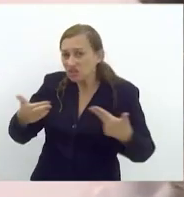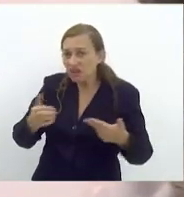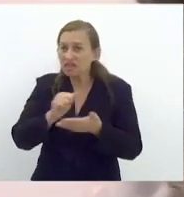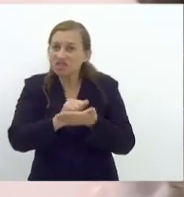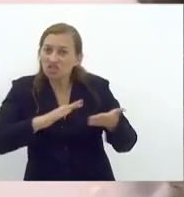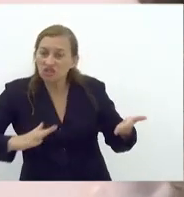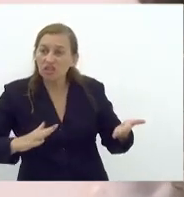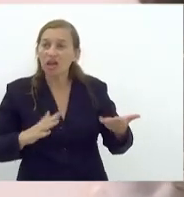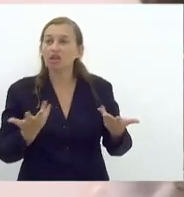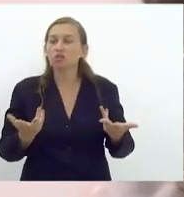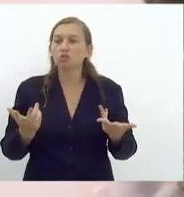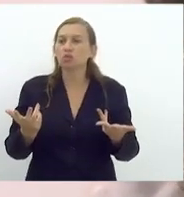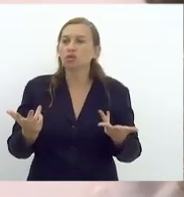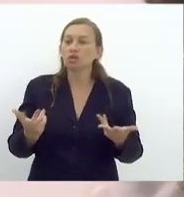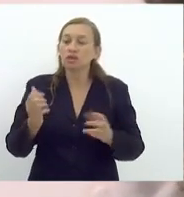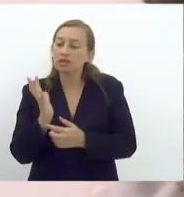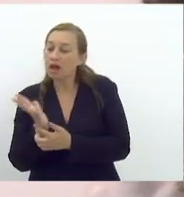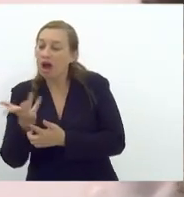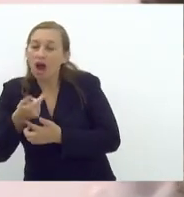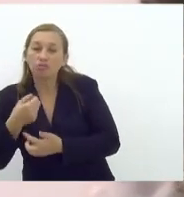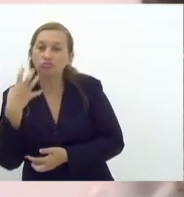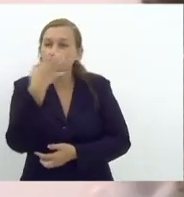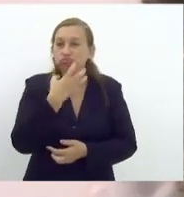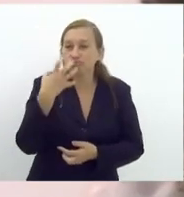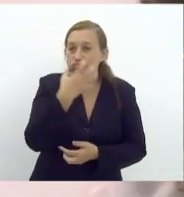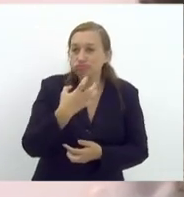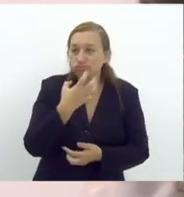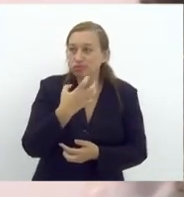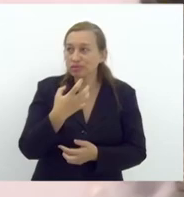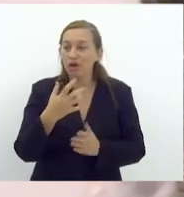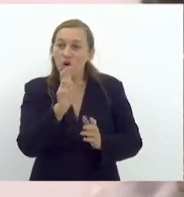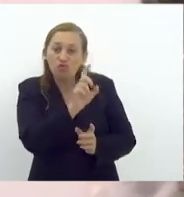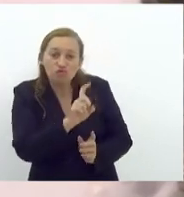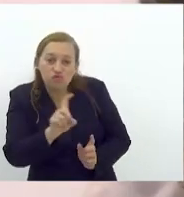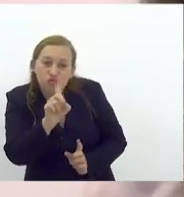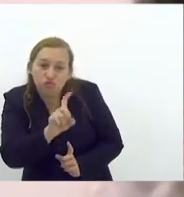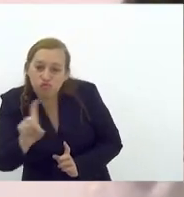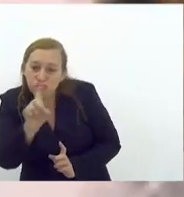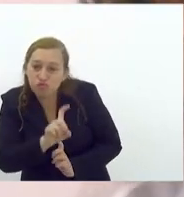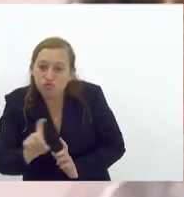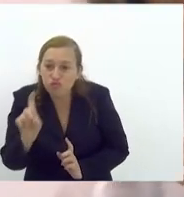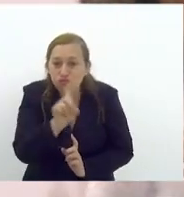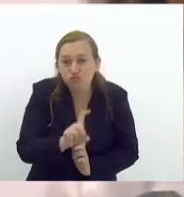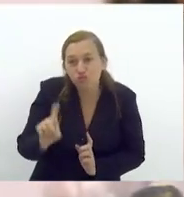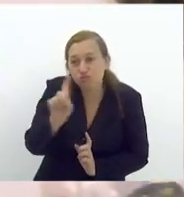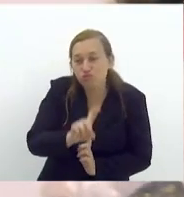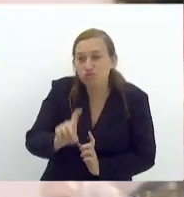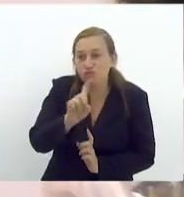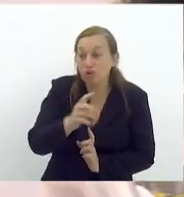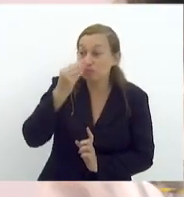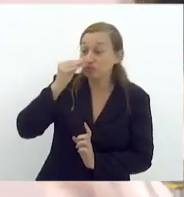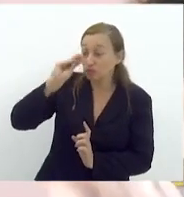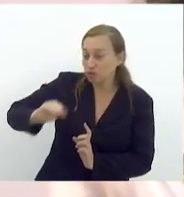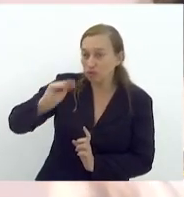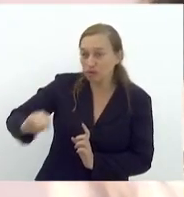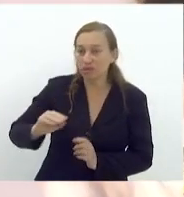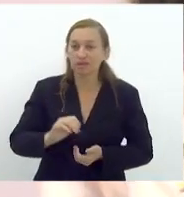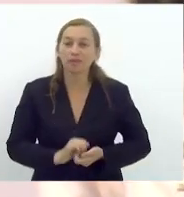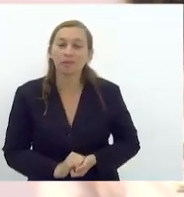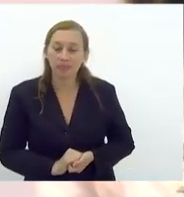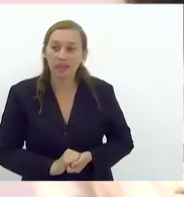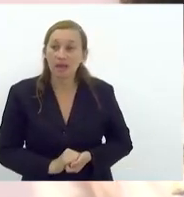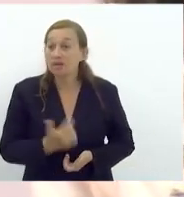atividades sejam elas da Arte Musical seja do grafite vão serão jogadas para o canto então